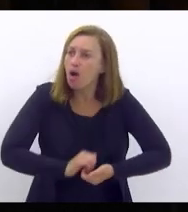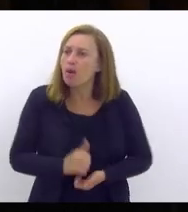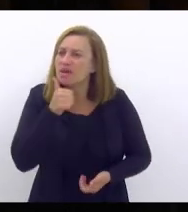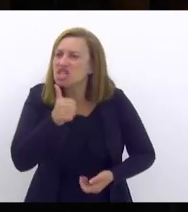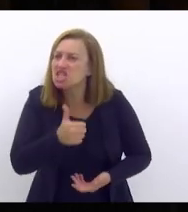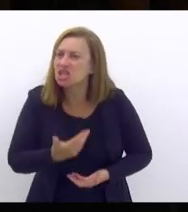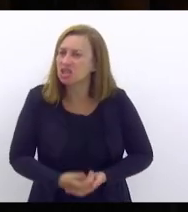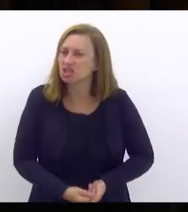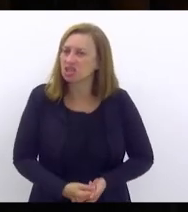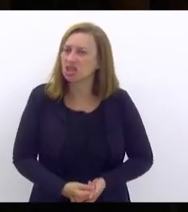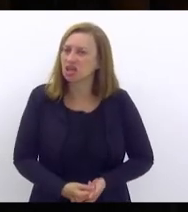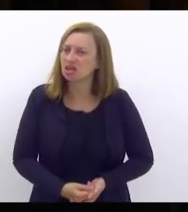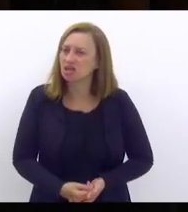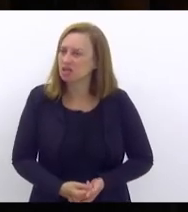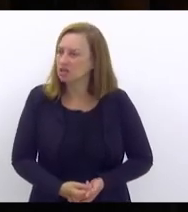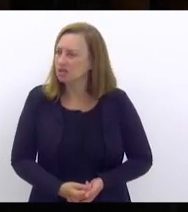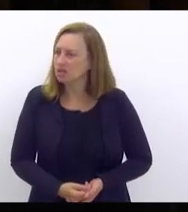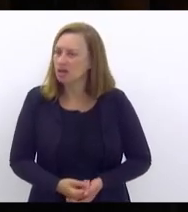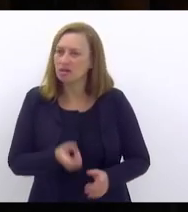De forma misógina.